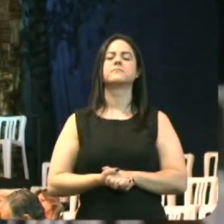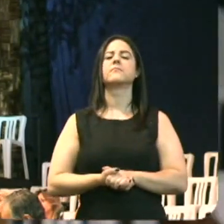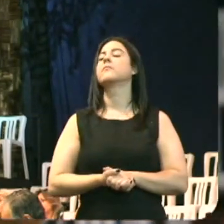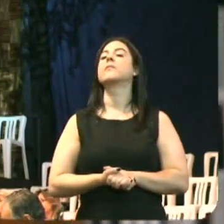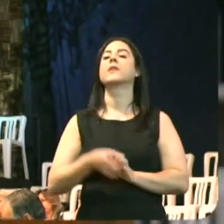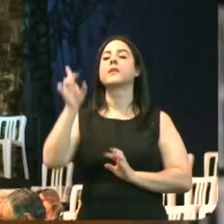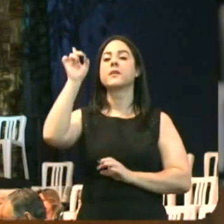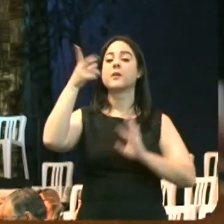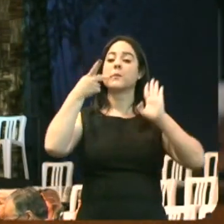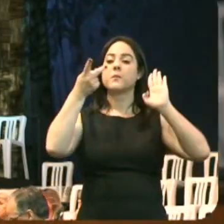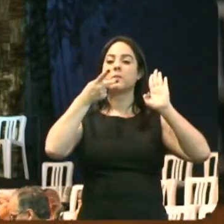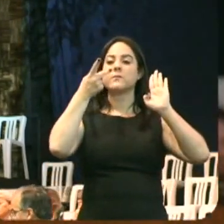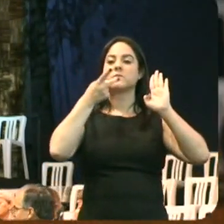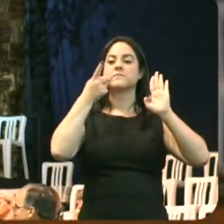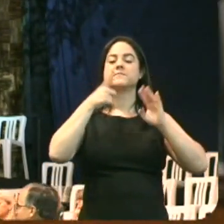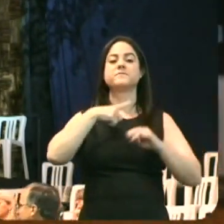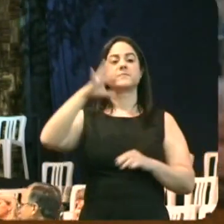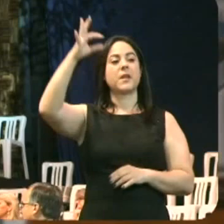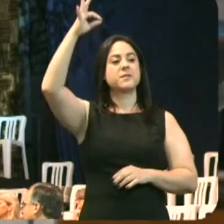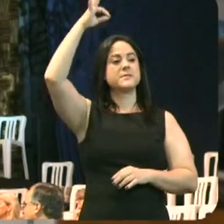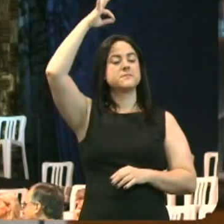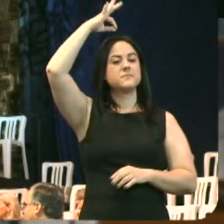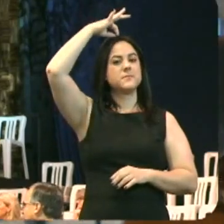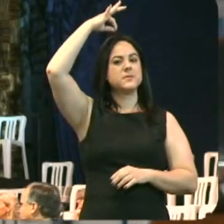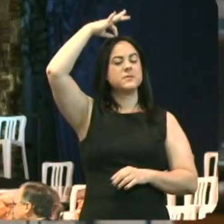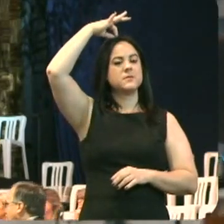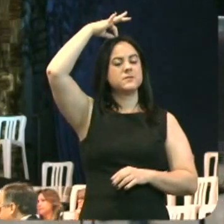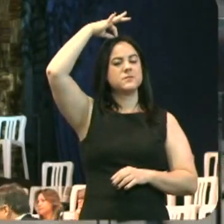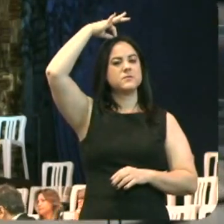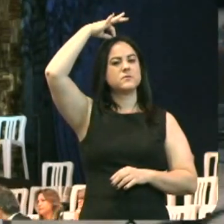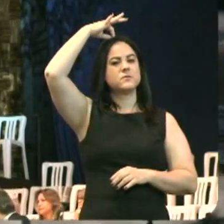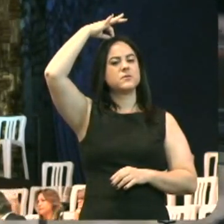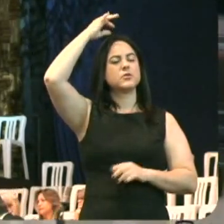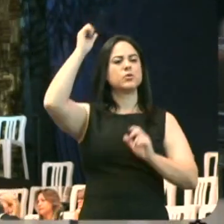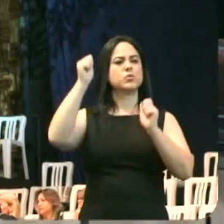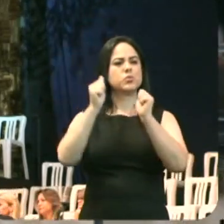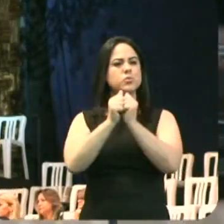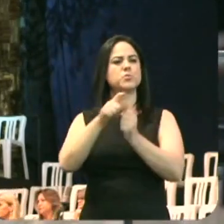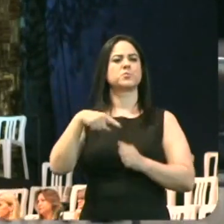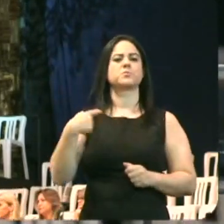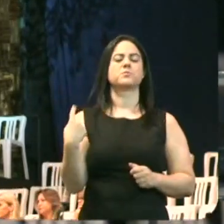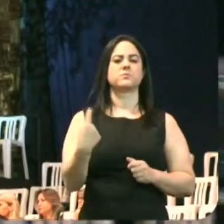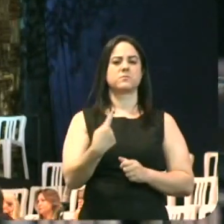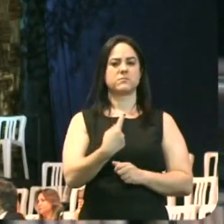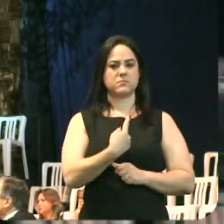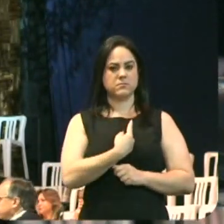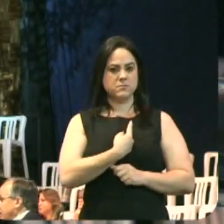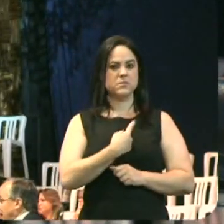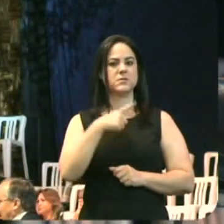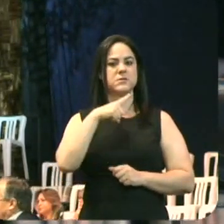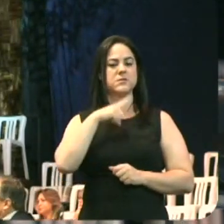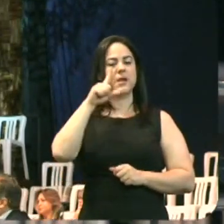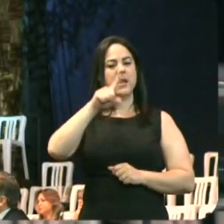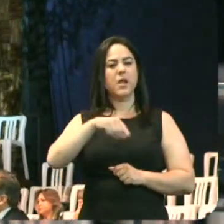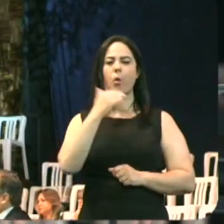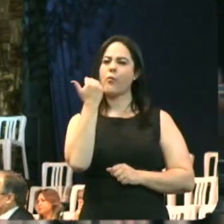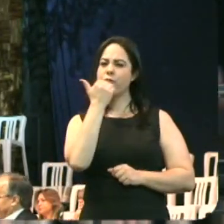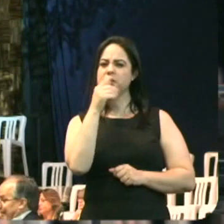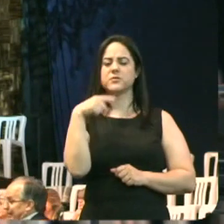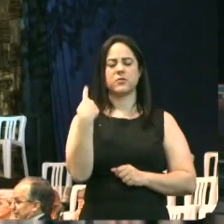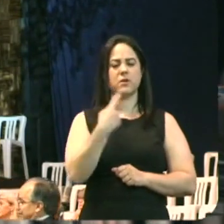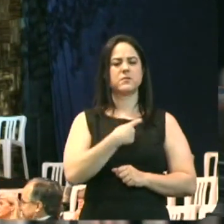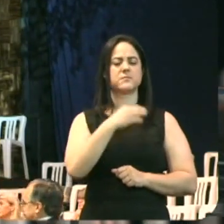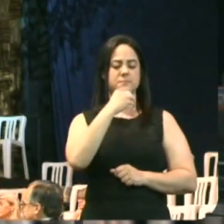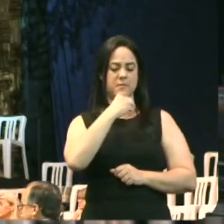prometeu que o Espírito dele estaria aqui entre nós e seria aquele que nos convence do pecado,